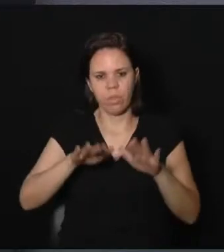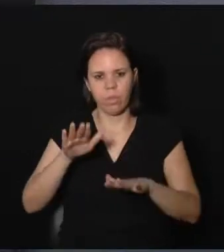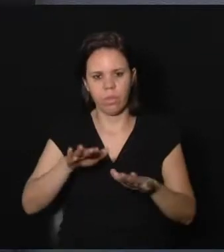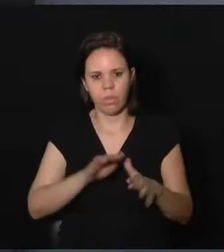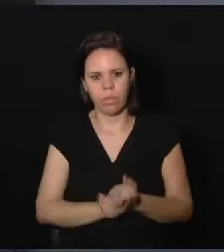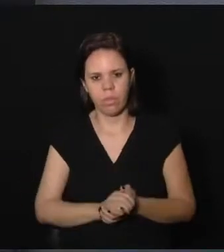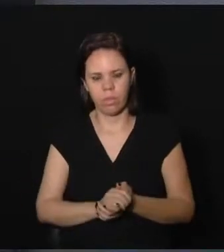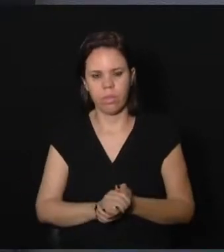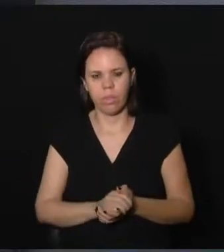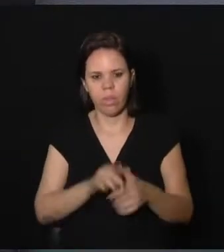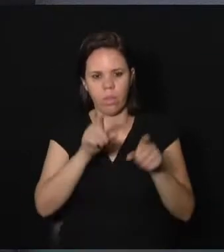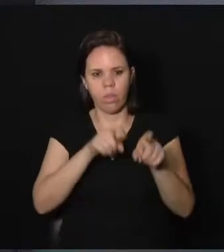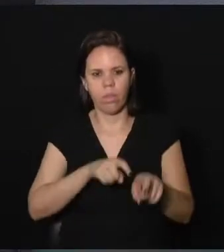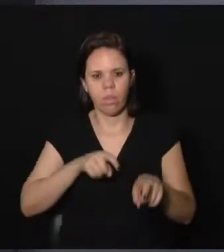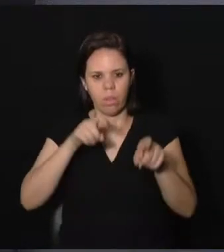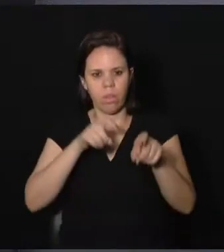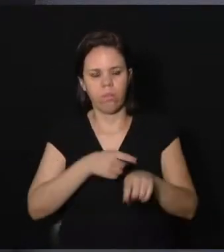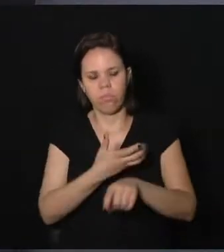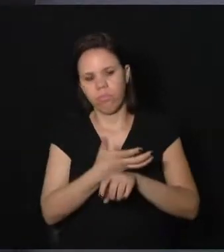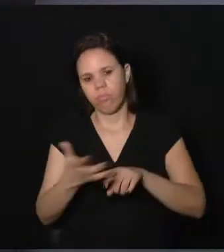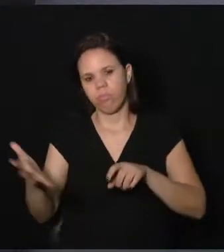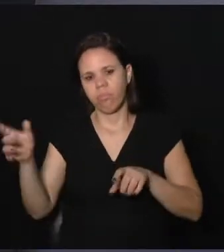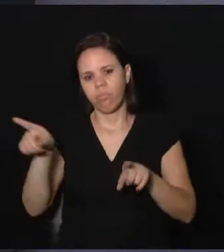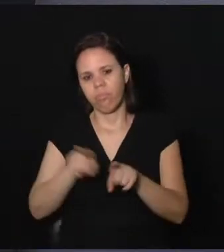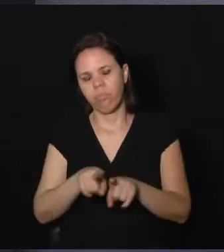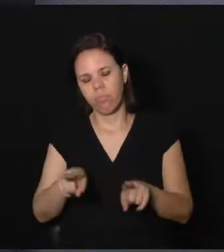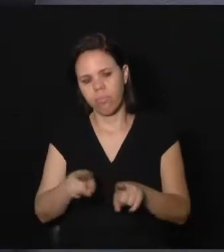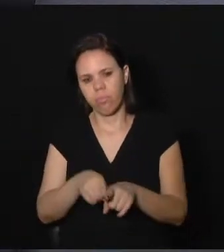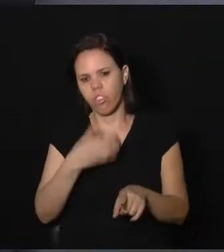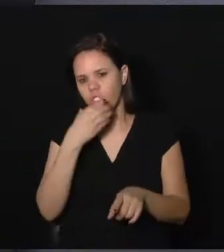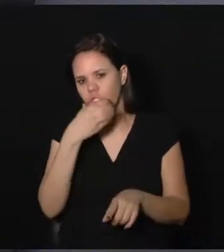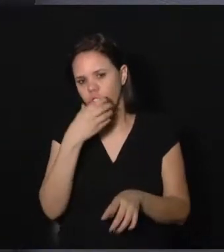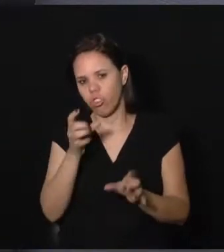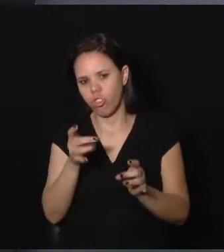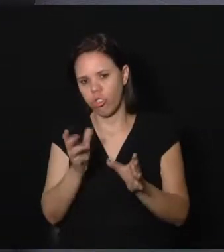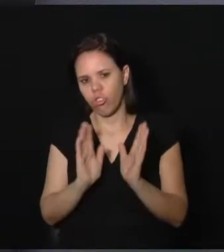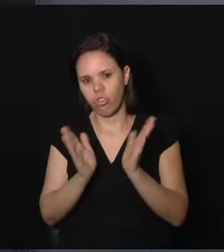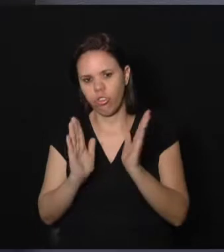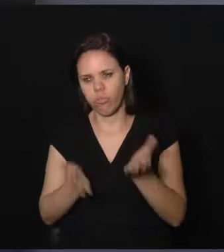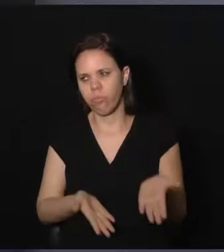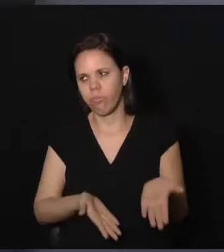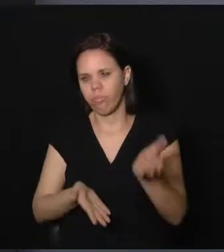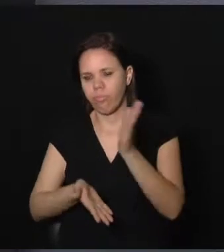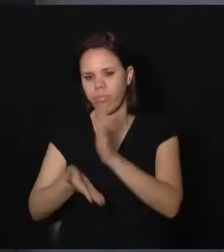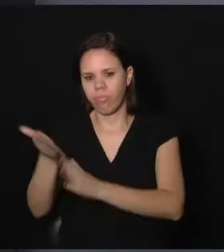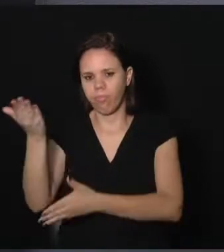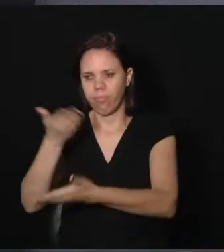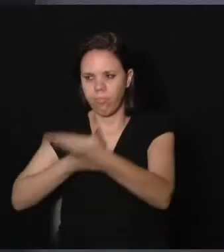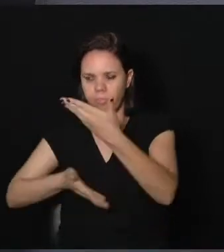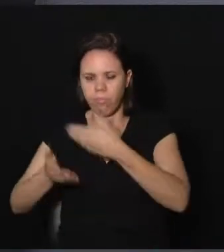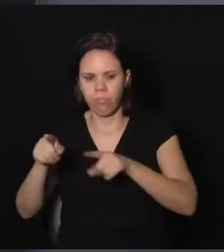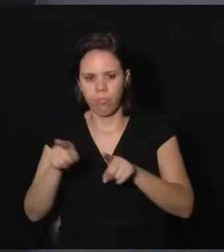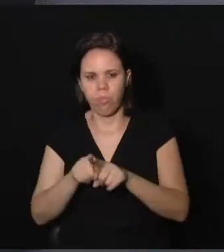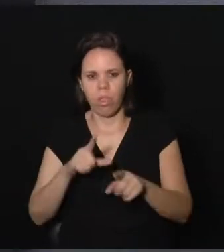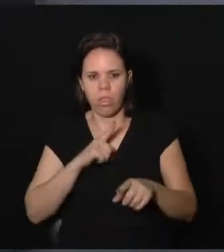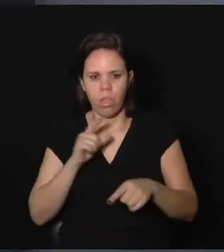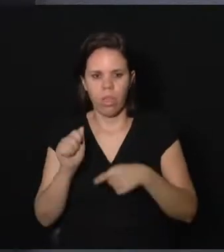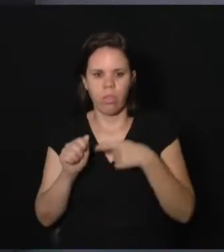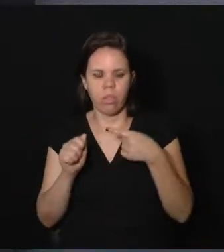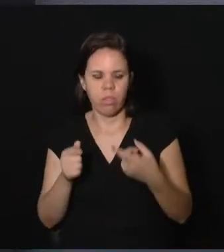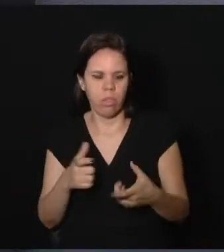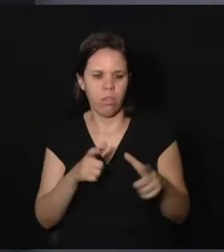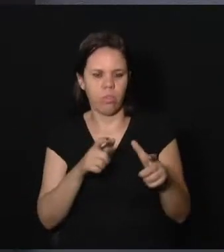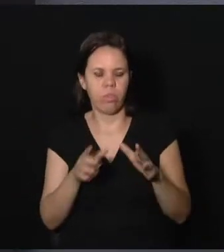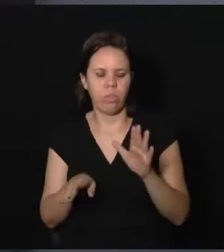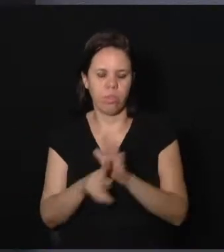do agronegócio, exportação de frutas, por exemplo, né? Talvez procurar uma associação de classe